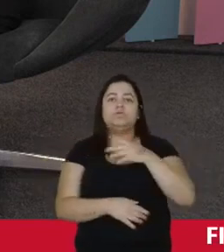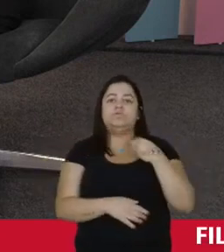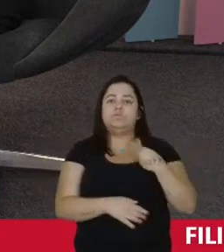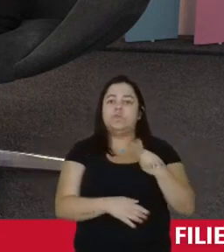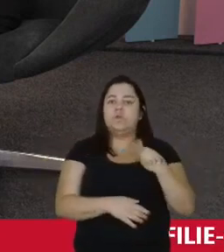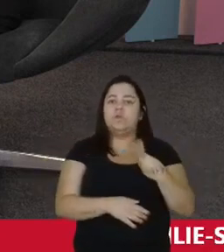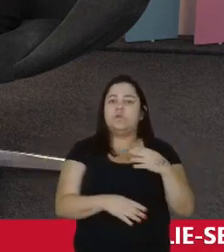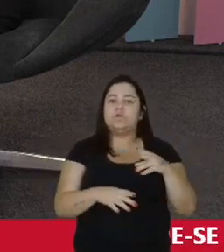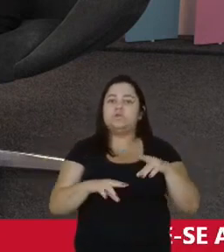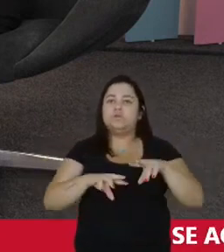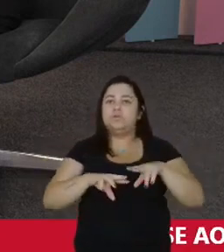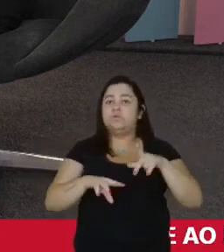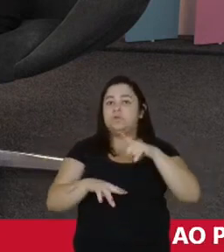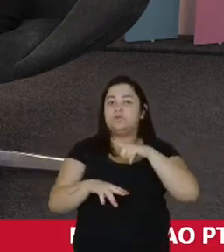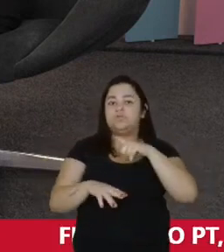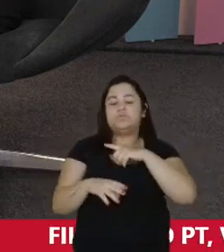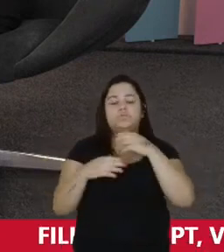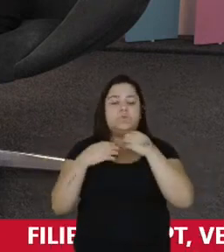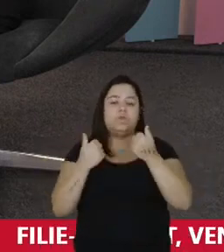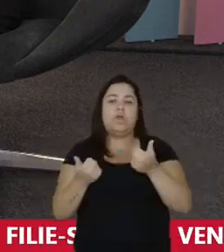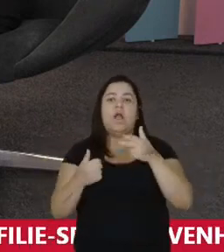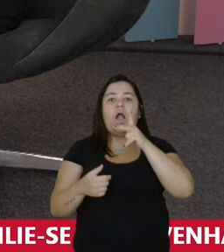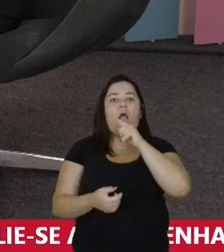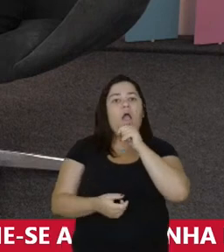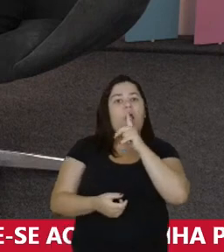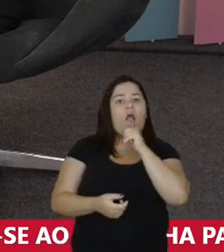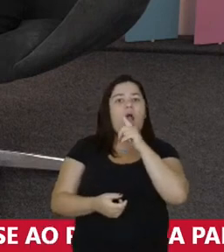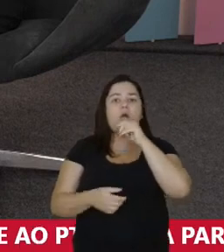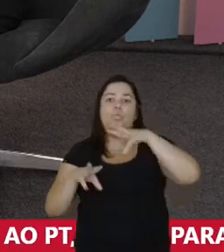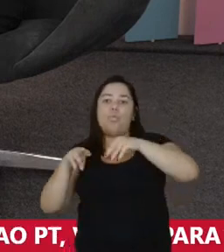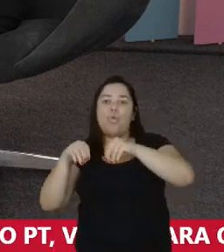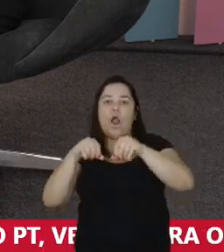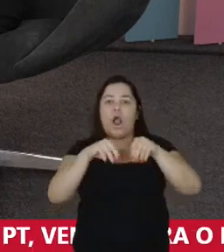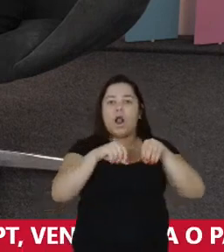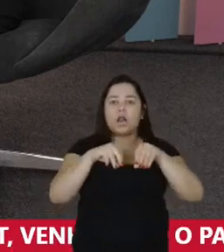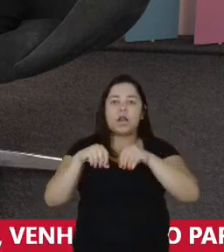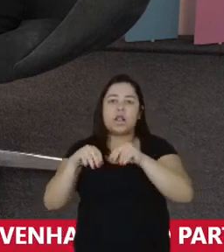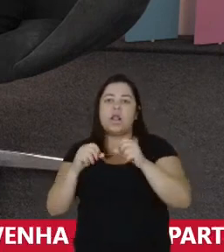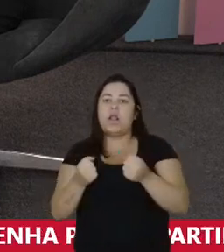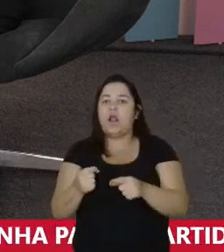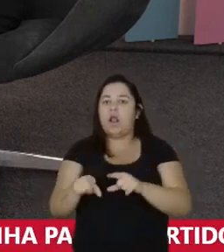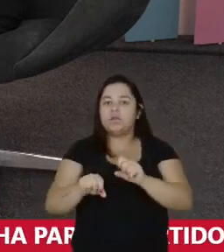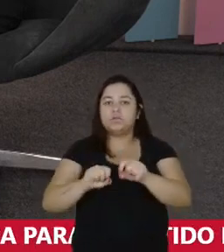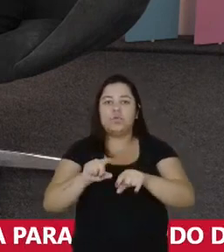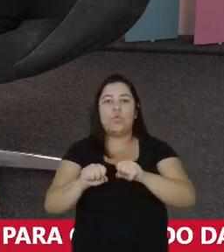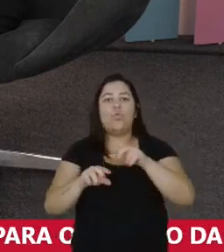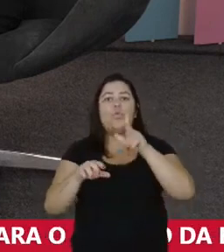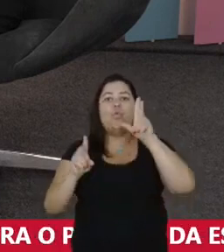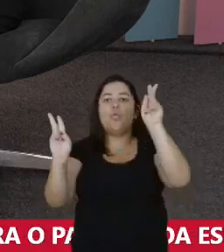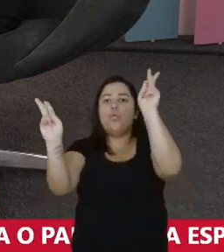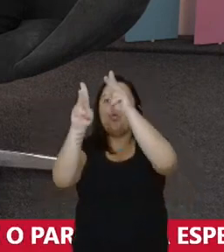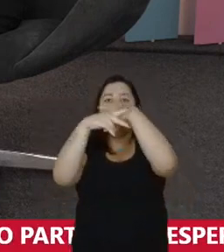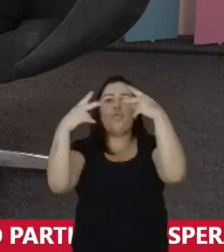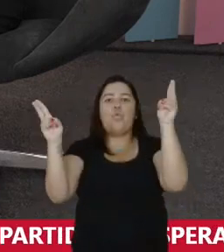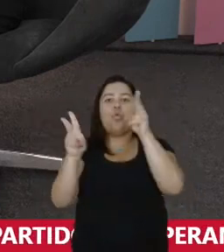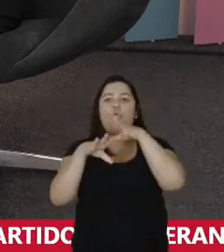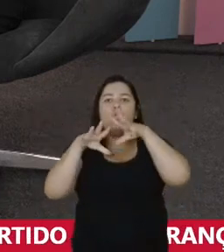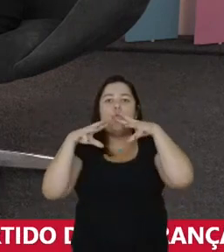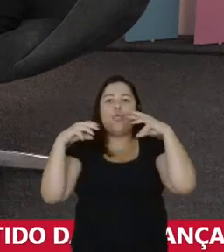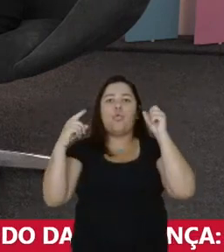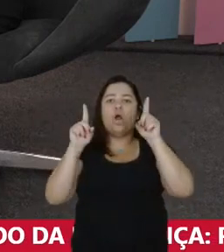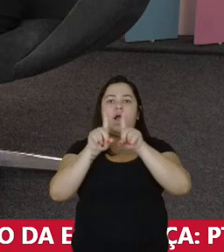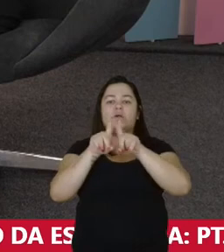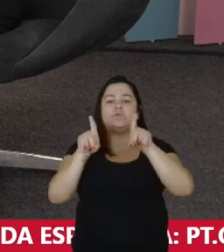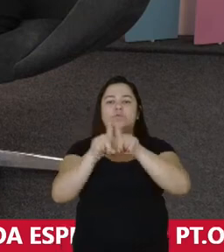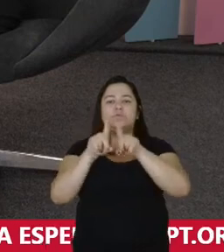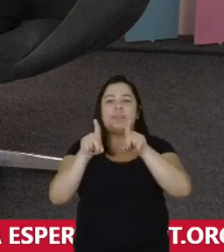porque existe bens comuns como a água, a terra, as sementes, né, o ar, e tudo isso para o